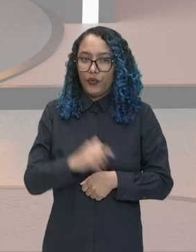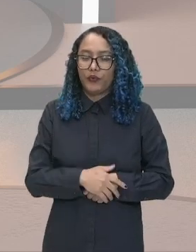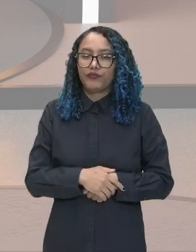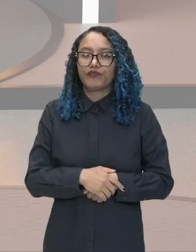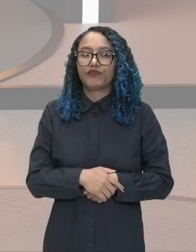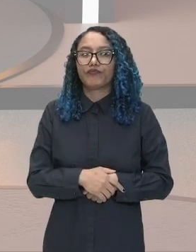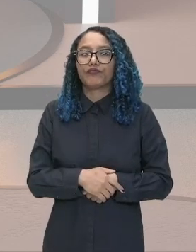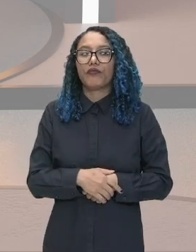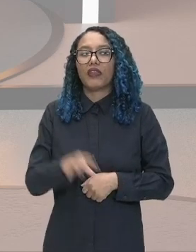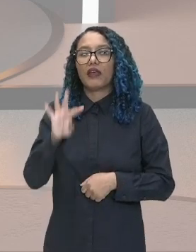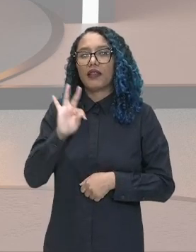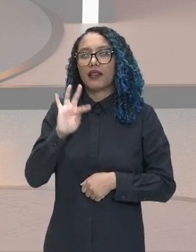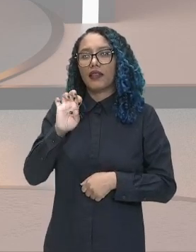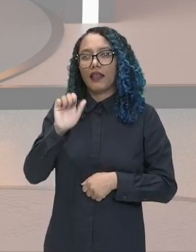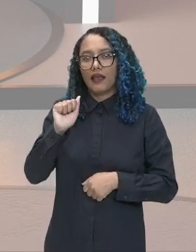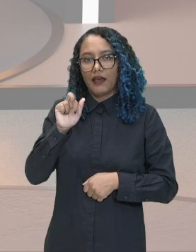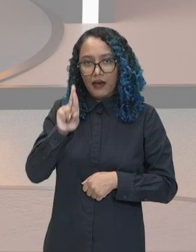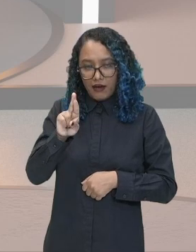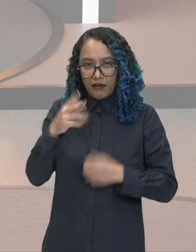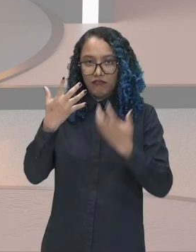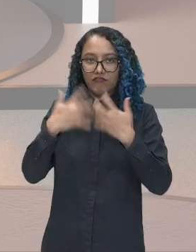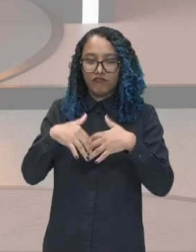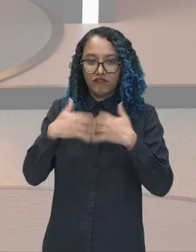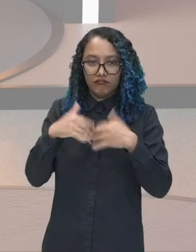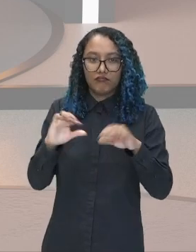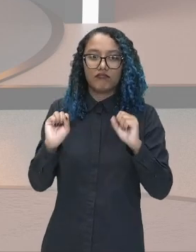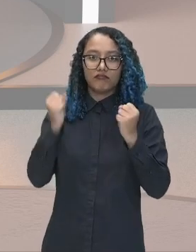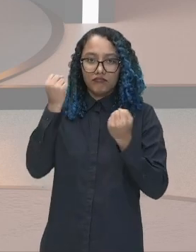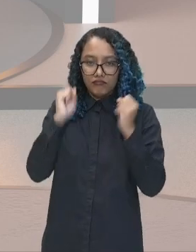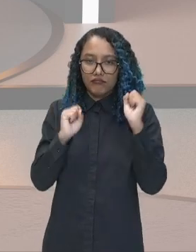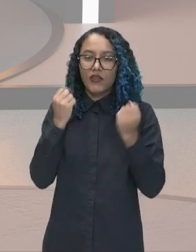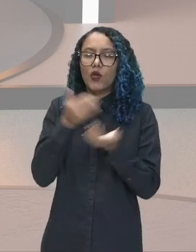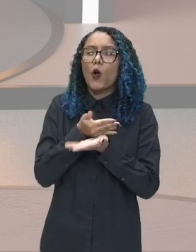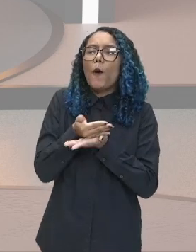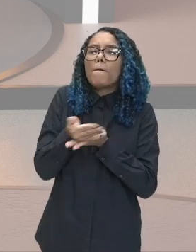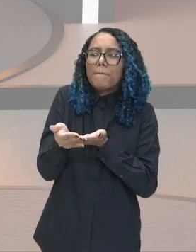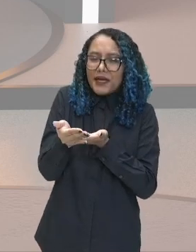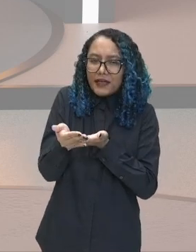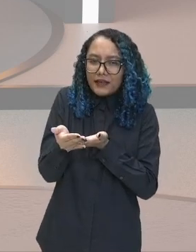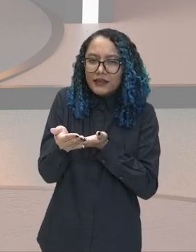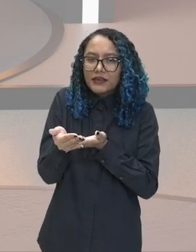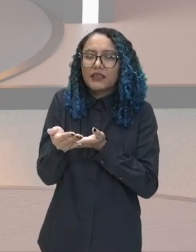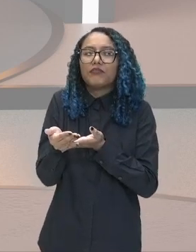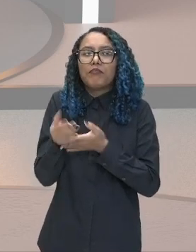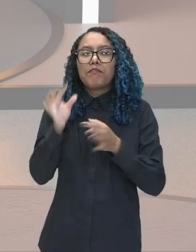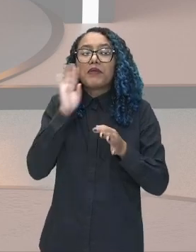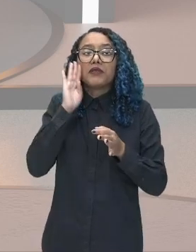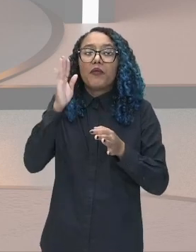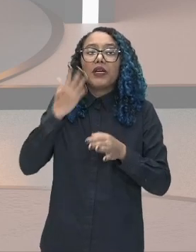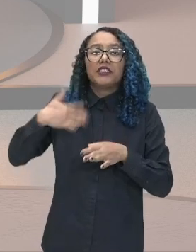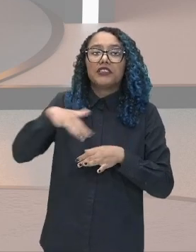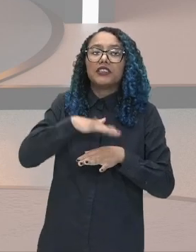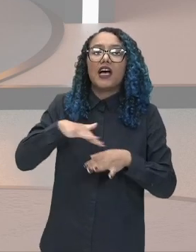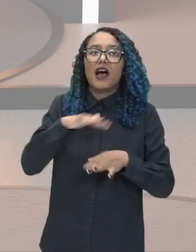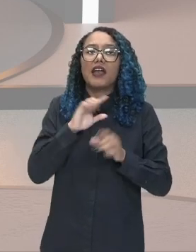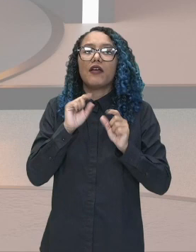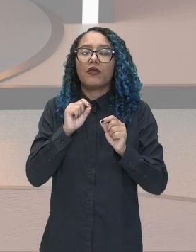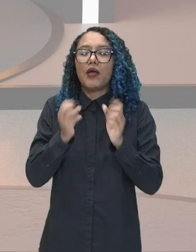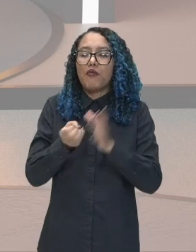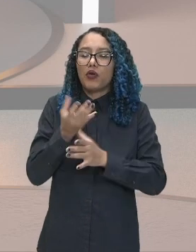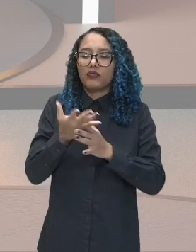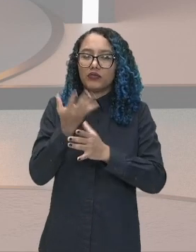mecânico. Veja que o processo do início da Revolução Industrial ele se dá principalmente na indústria têxtil, né? Indústria de